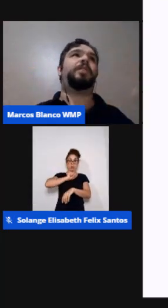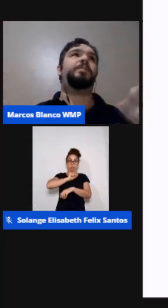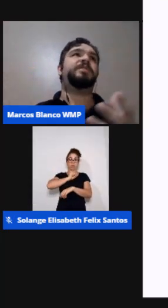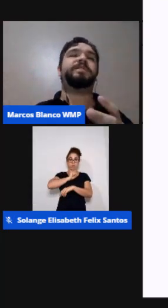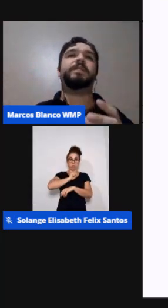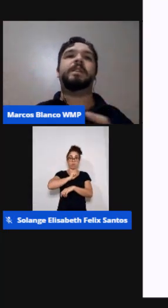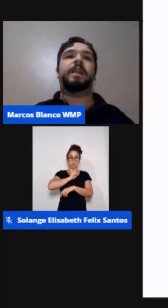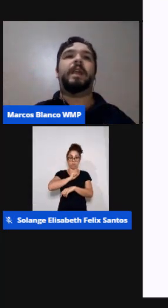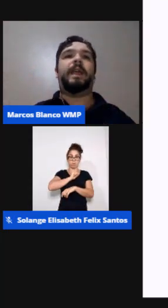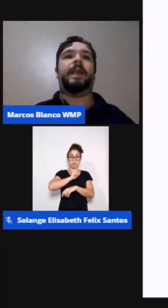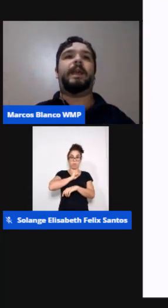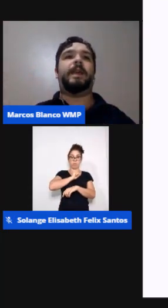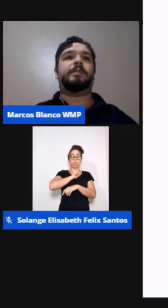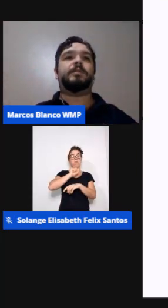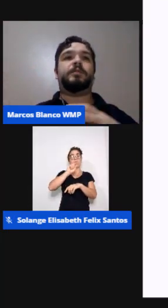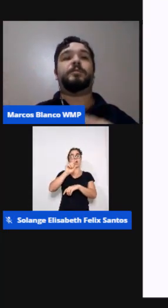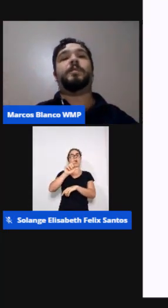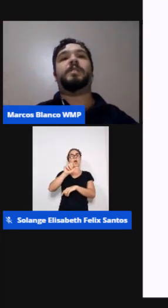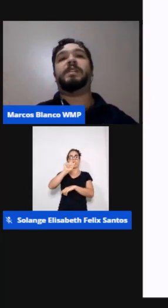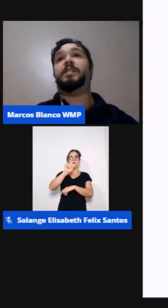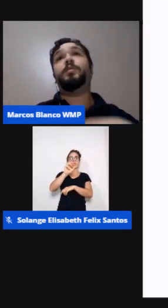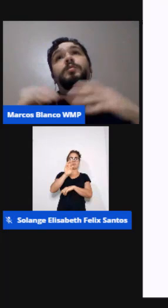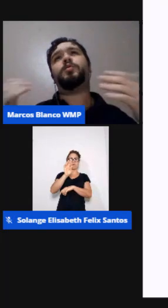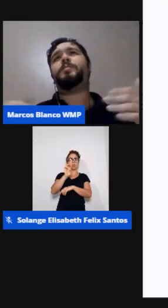por outros artrópodes,